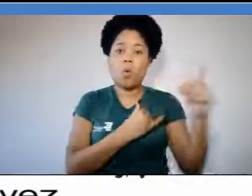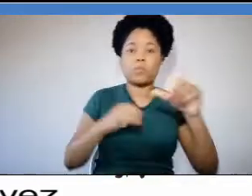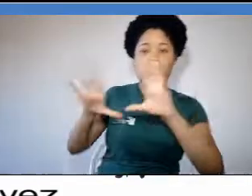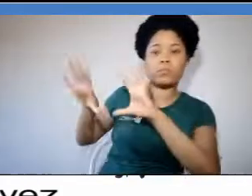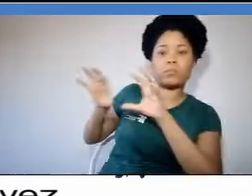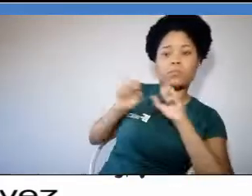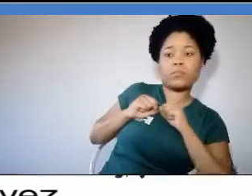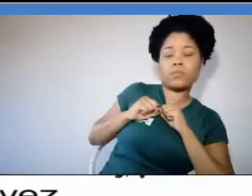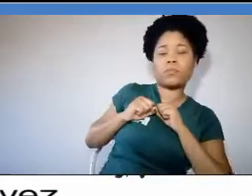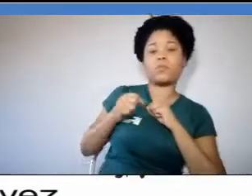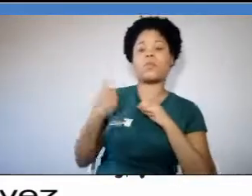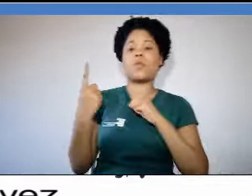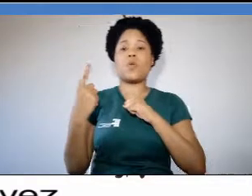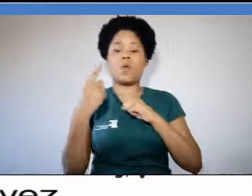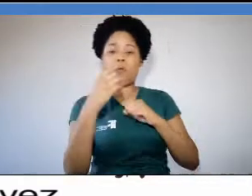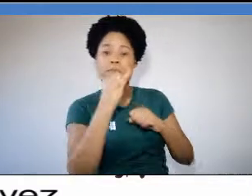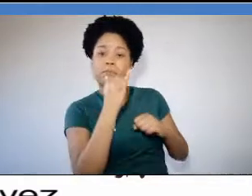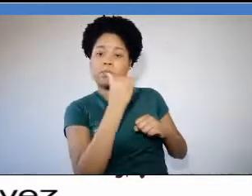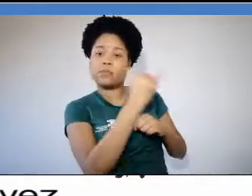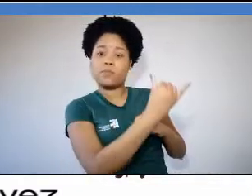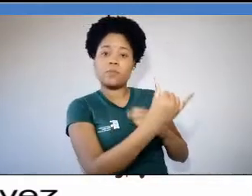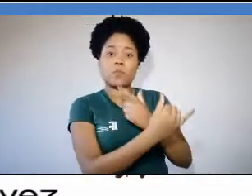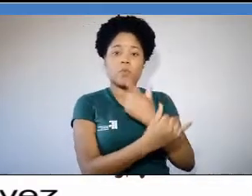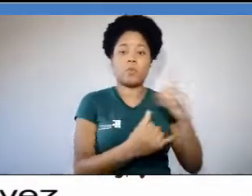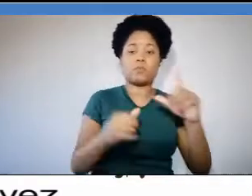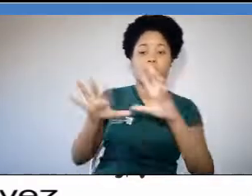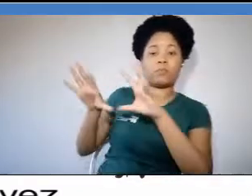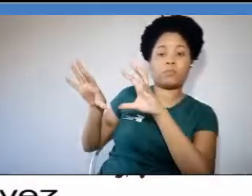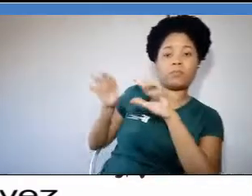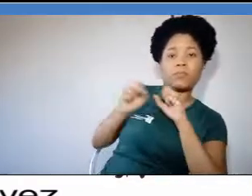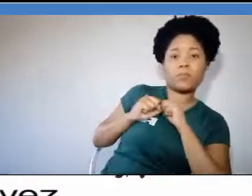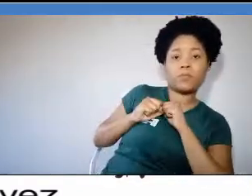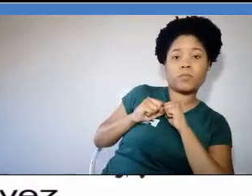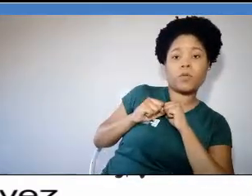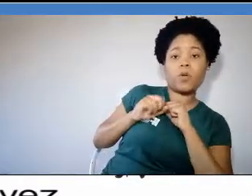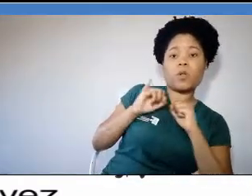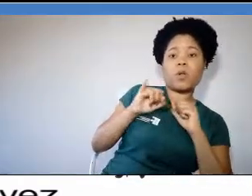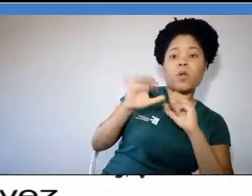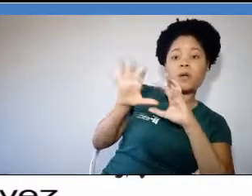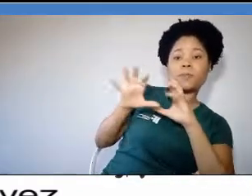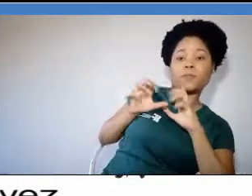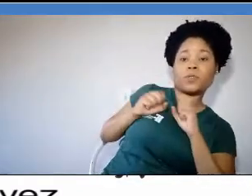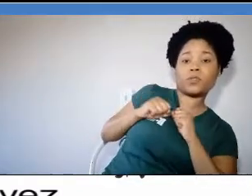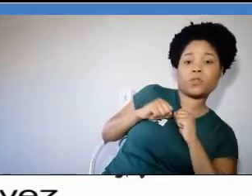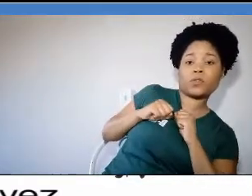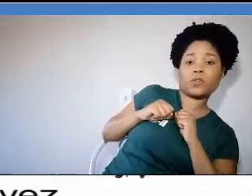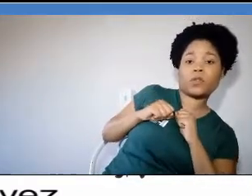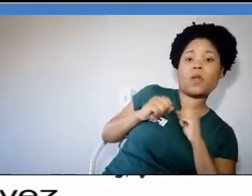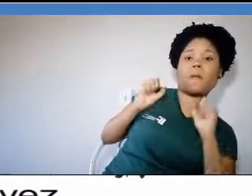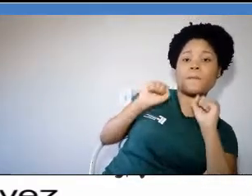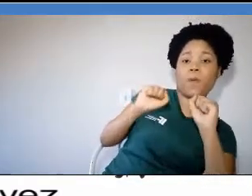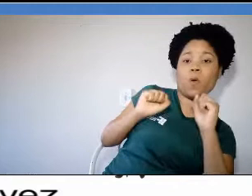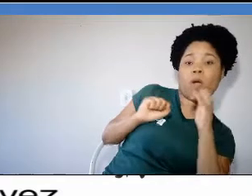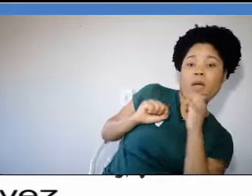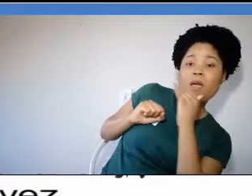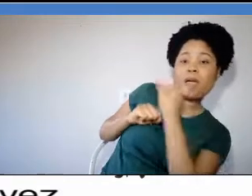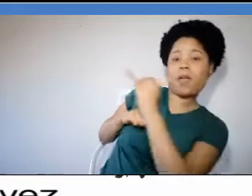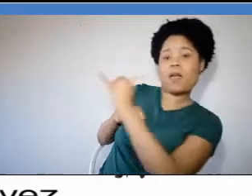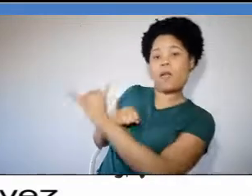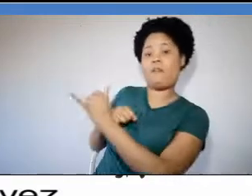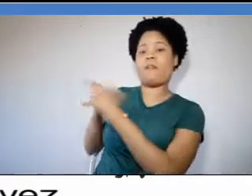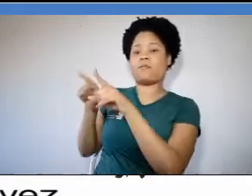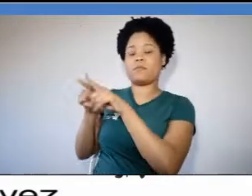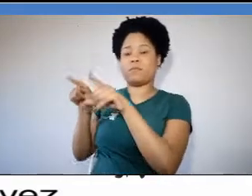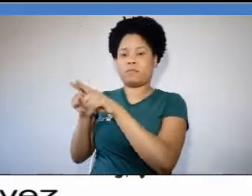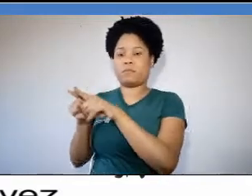equipamento receptor, o transmissor envia para o receptor, e aí, quando possível, o receptor pode enviar